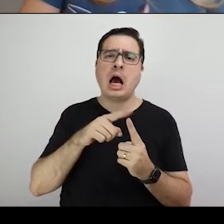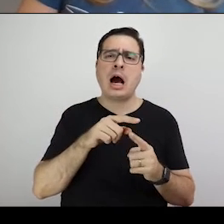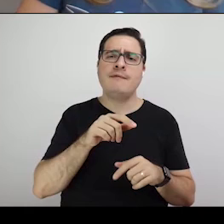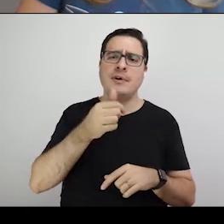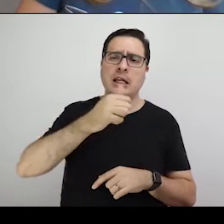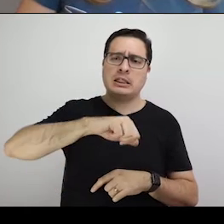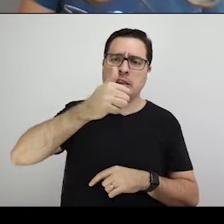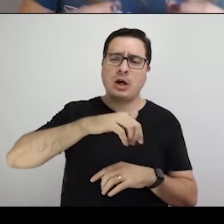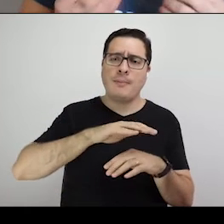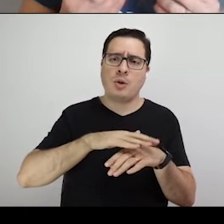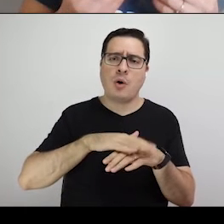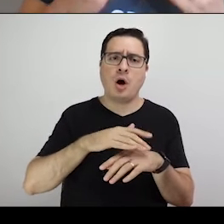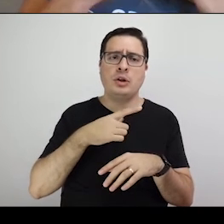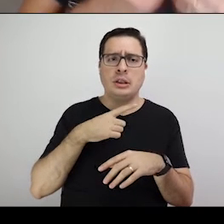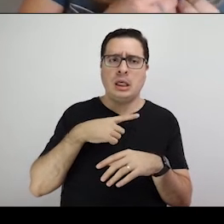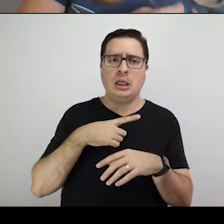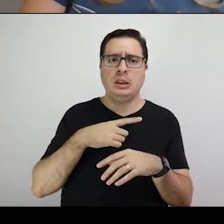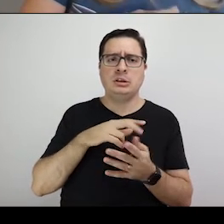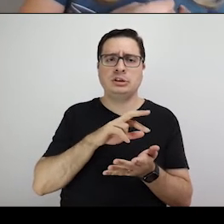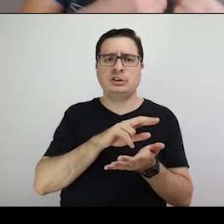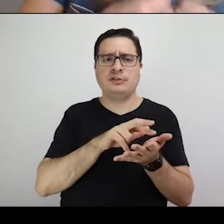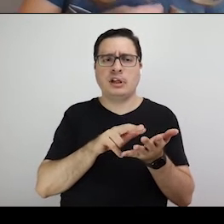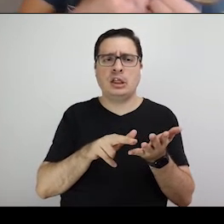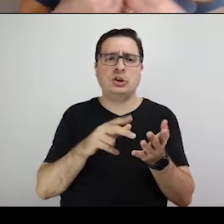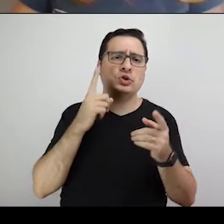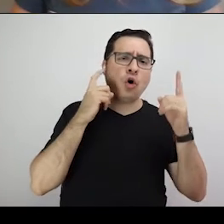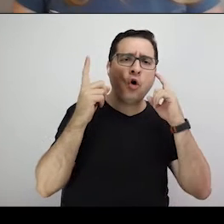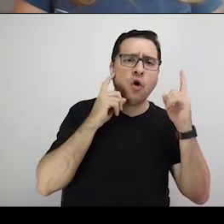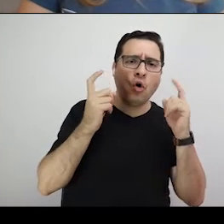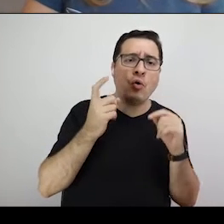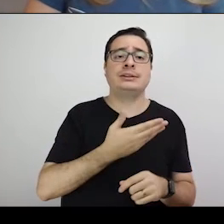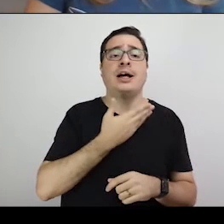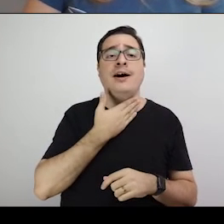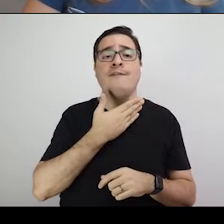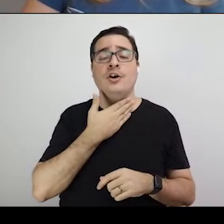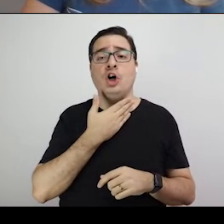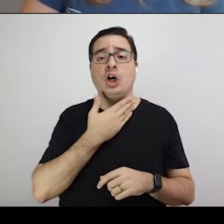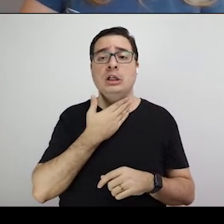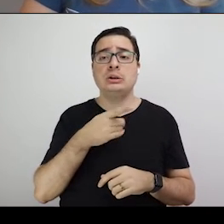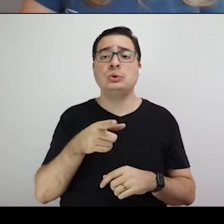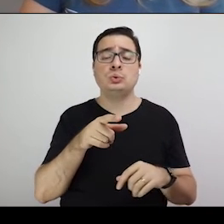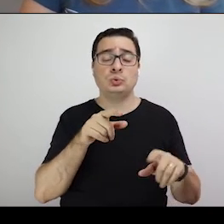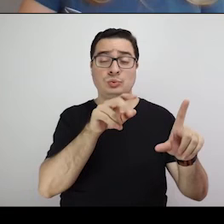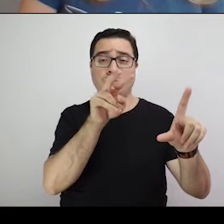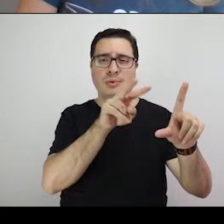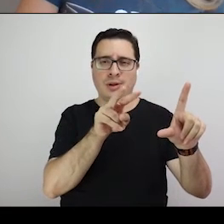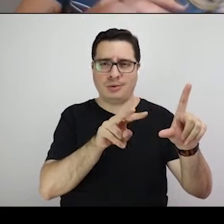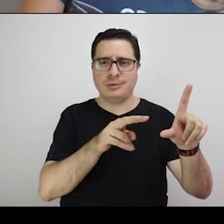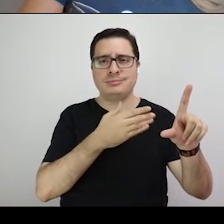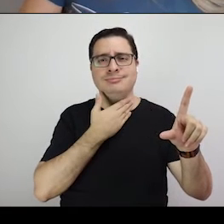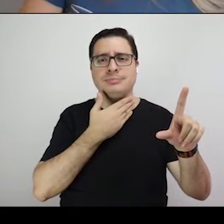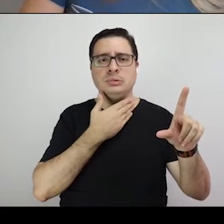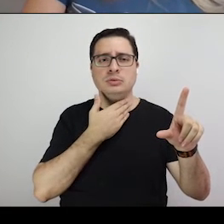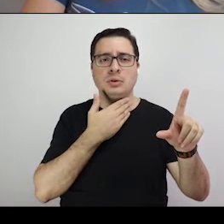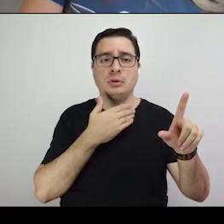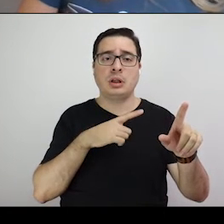ela distingue entre outros sons e a voz produzida pelo sintetizador, uma